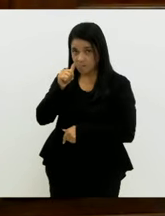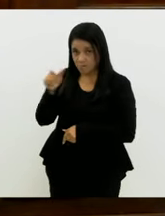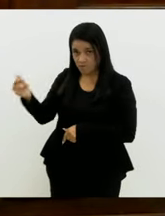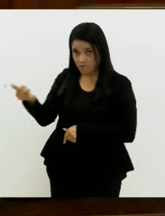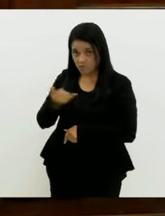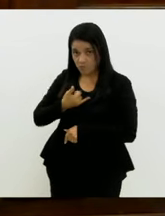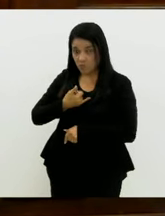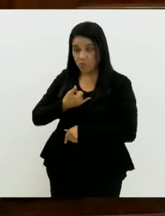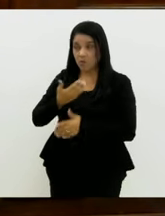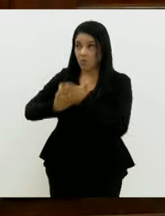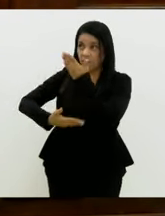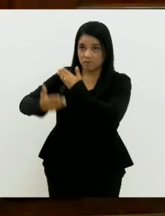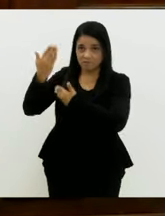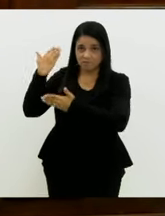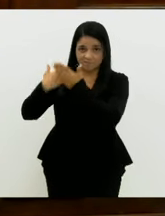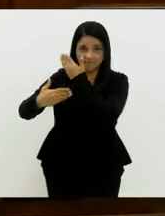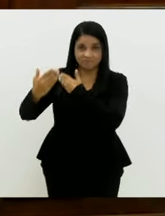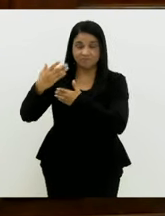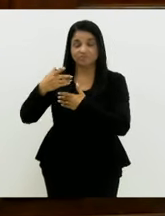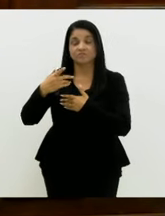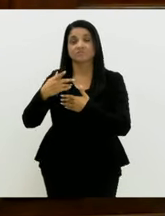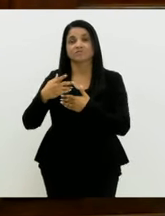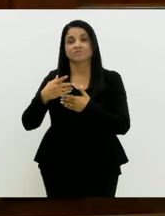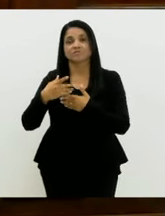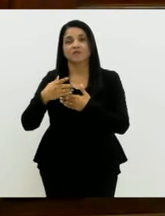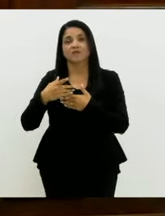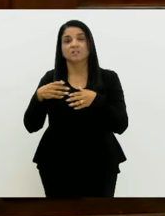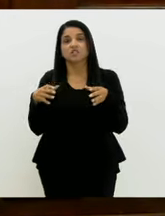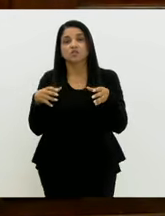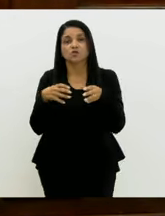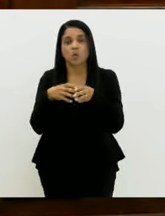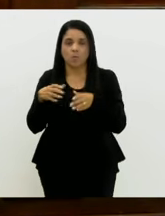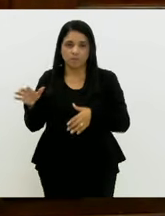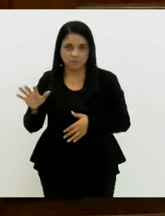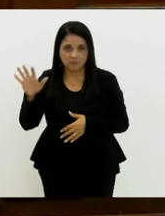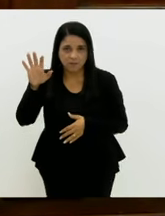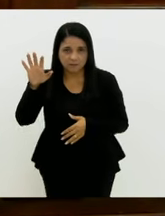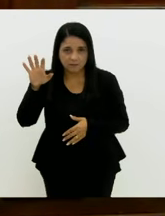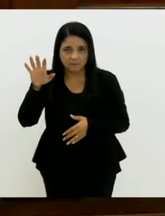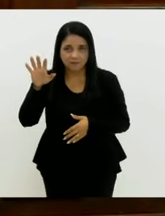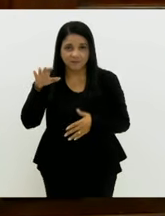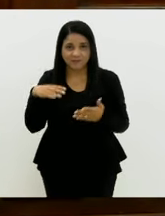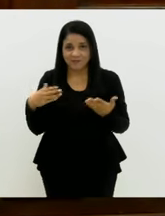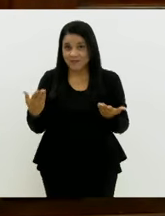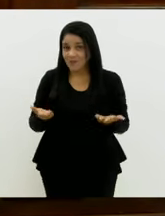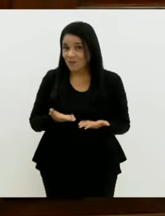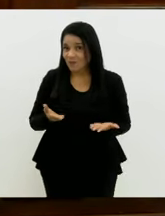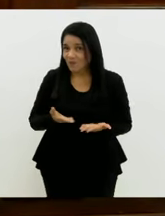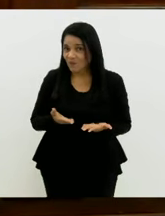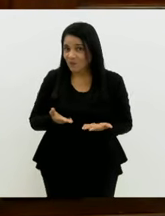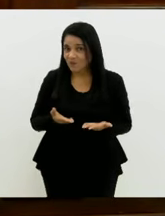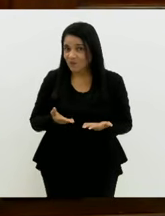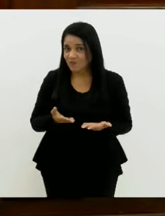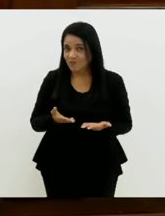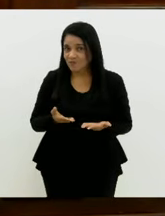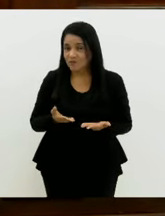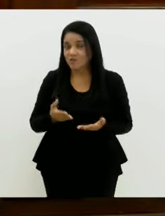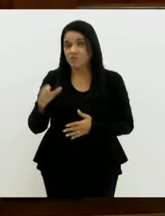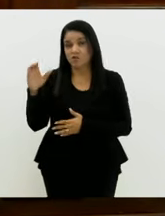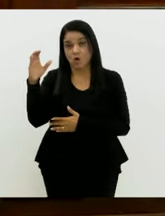pelo menos falava muito da questão das comunidades. Hoje, nós estamos falando de